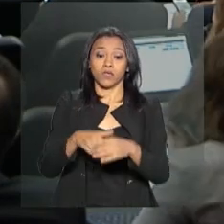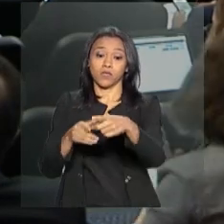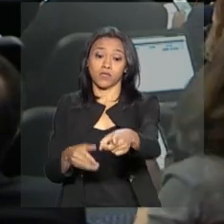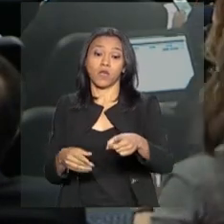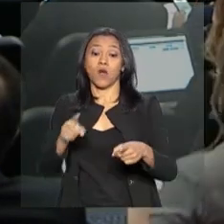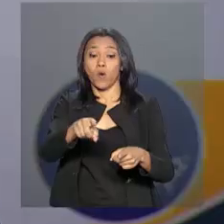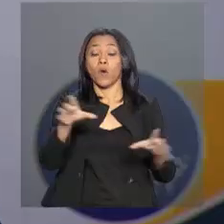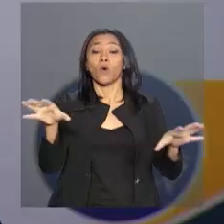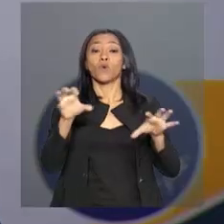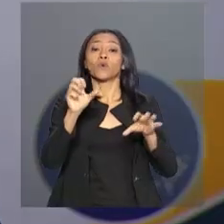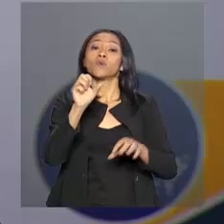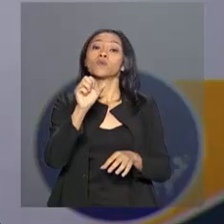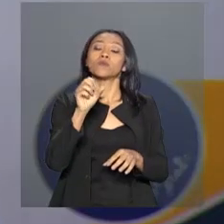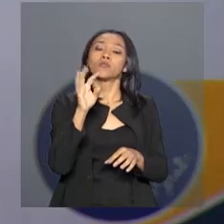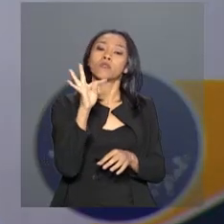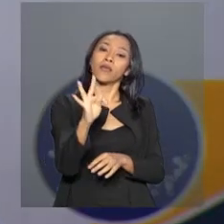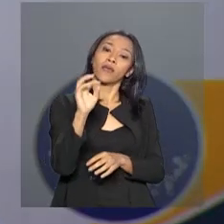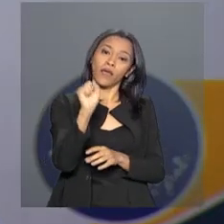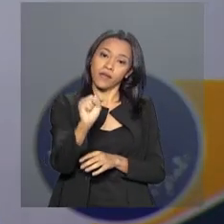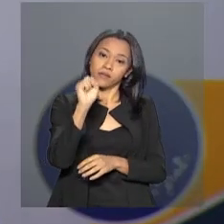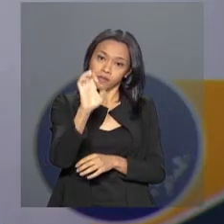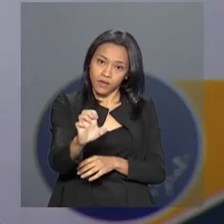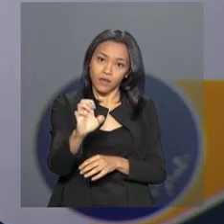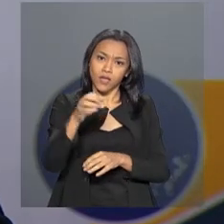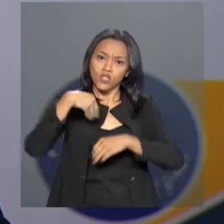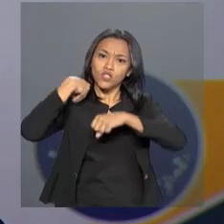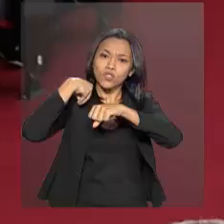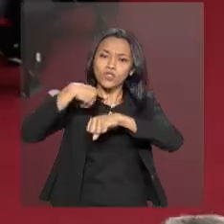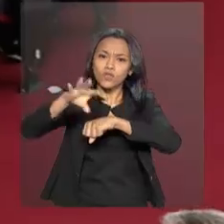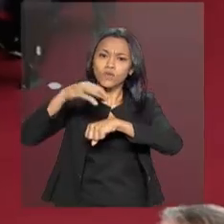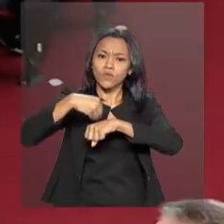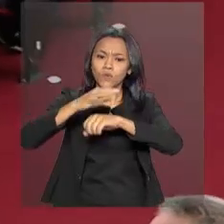Superior Eleitoral divulgou os dados que mostram que